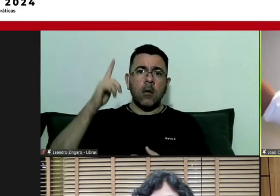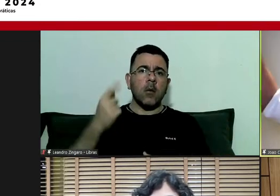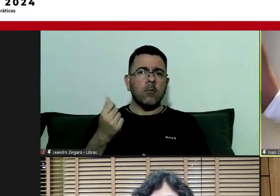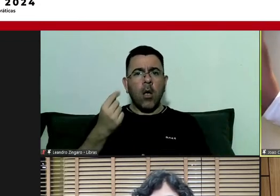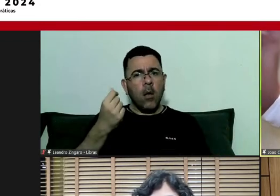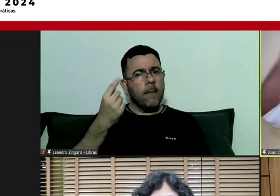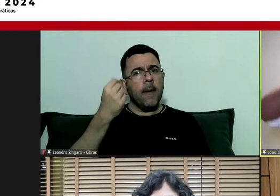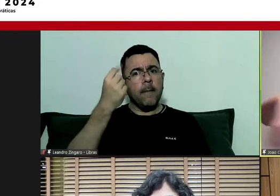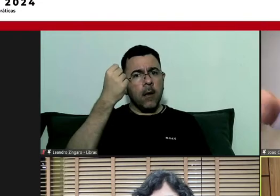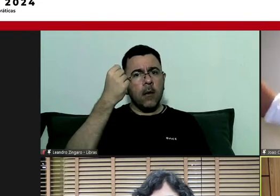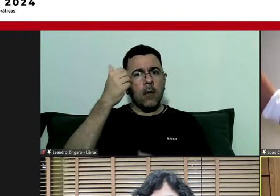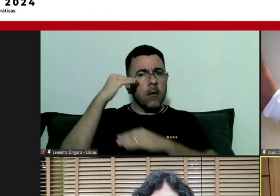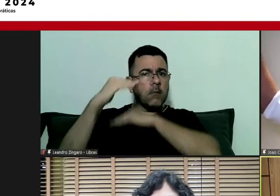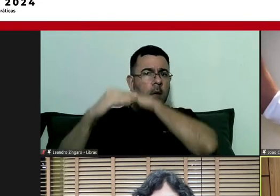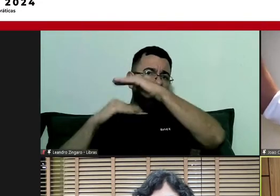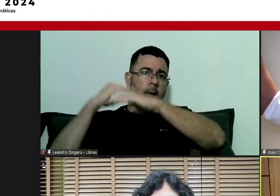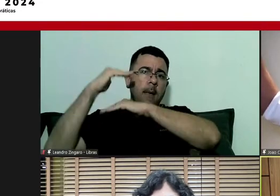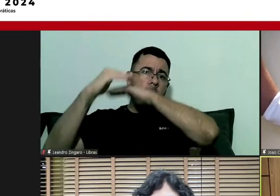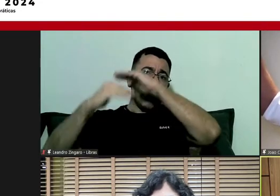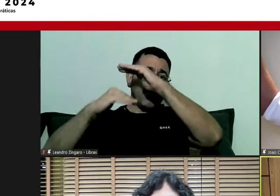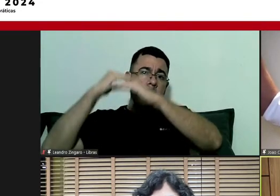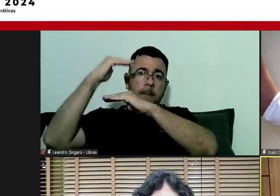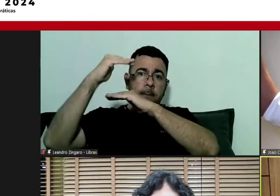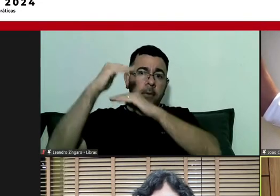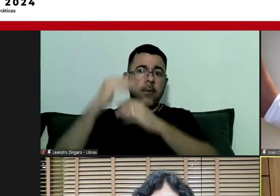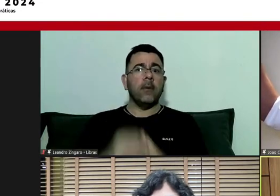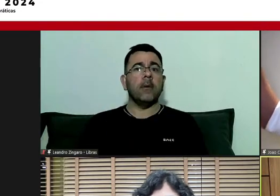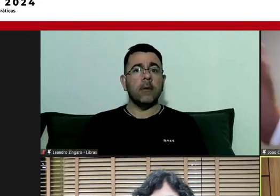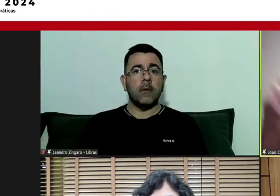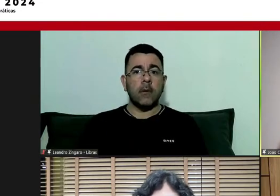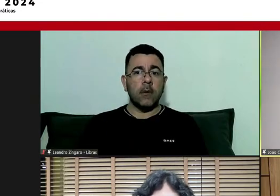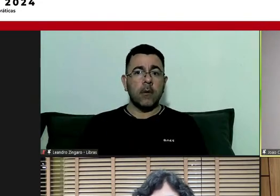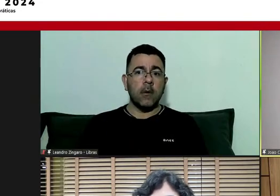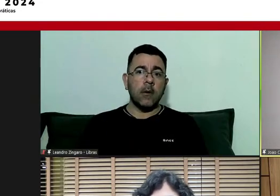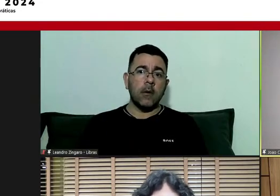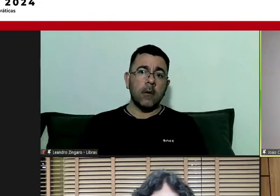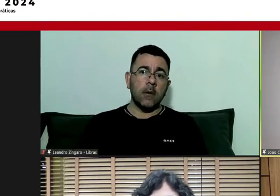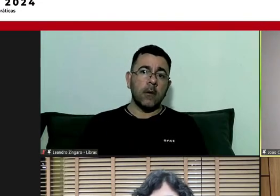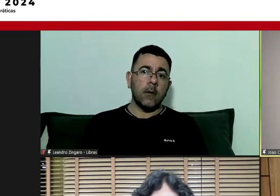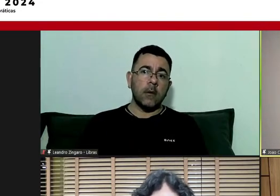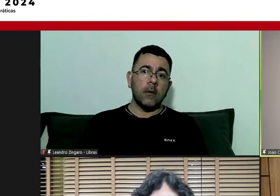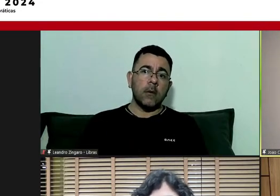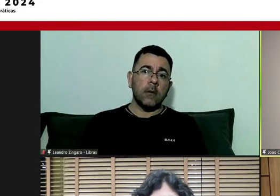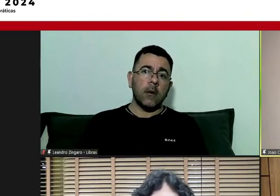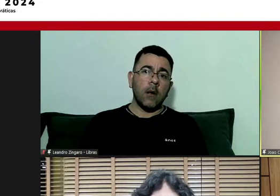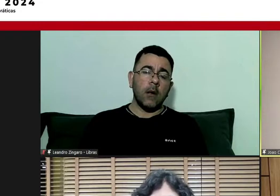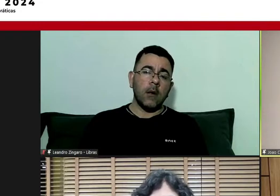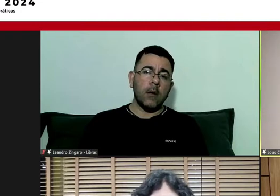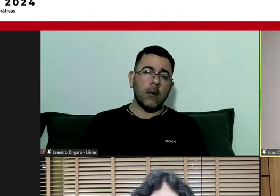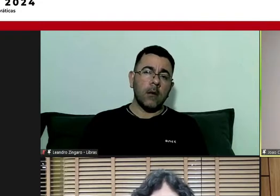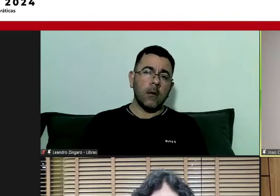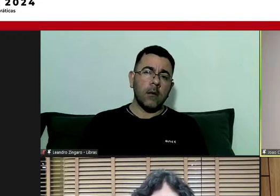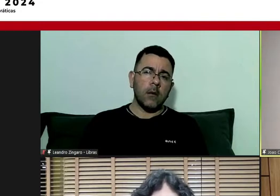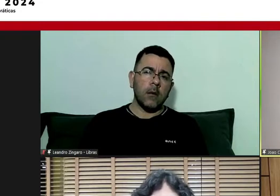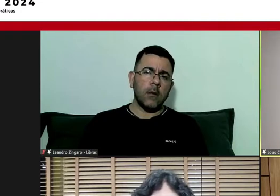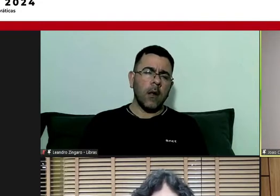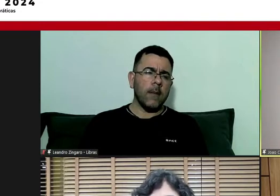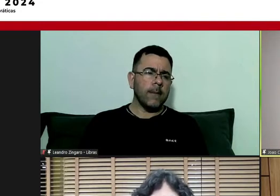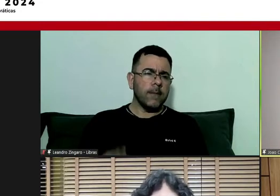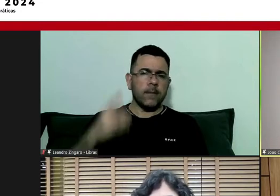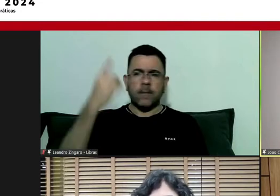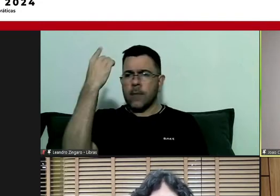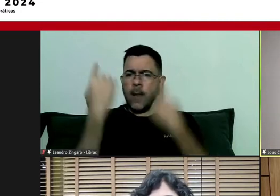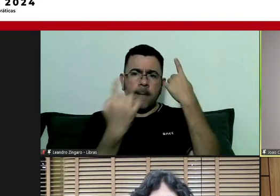poder progredir na carreira ou para ele poder ser remunerado por isso que ele fez mas que a gente tire a obrigatoriedade de cada um só cuida da sua caixa porque